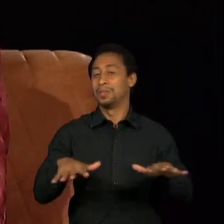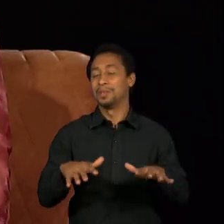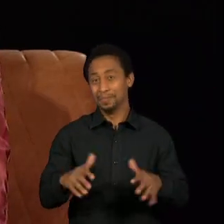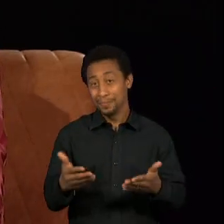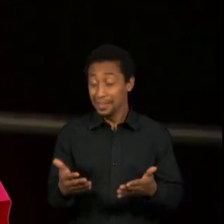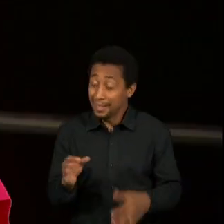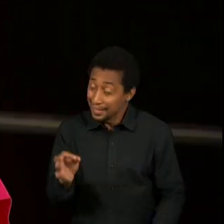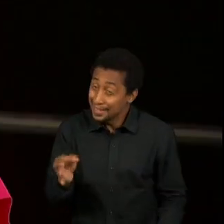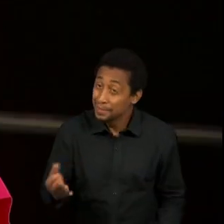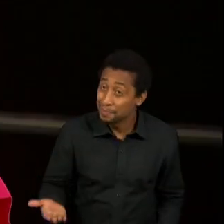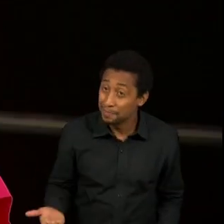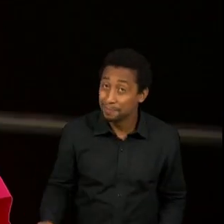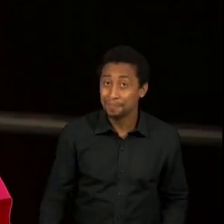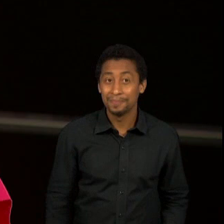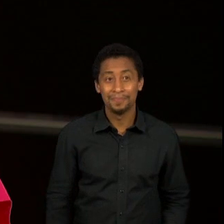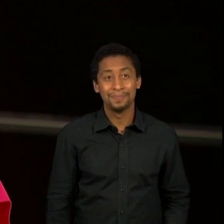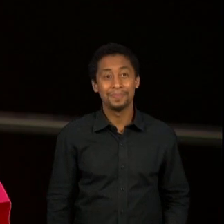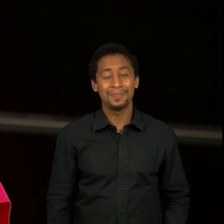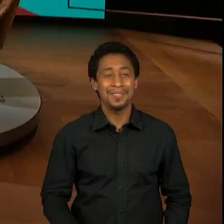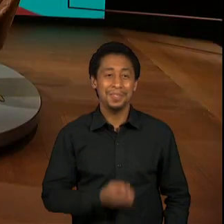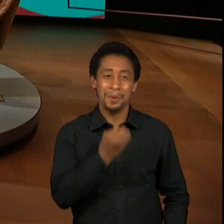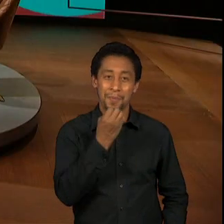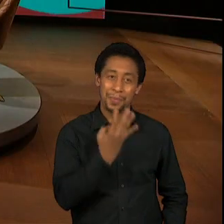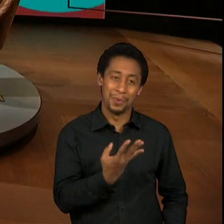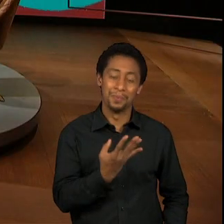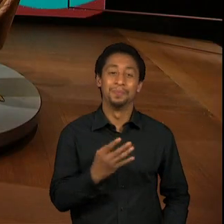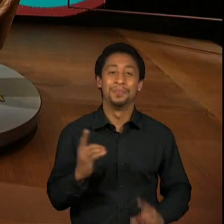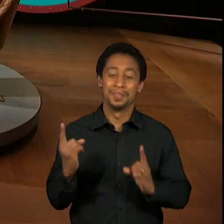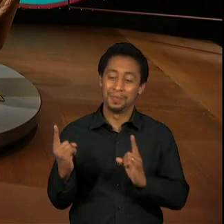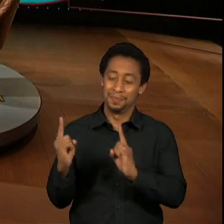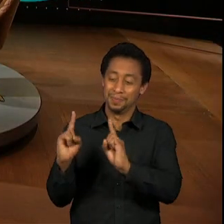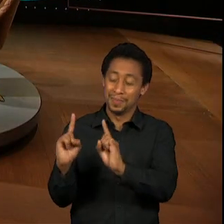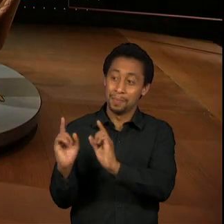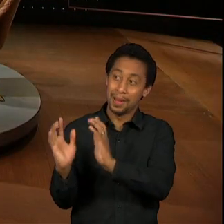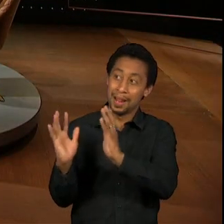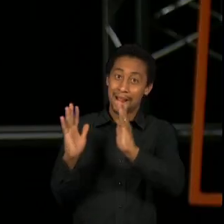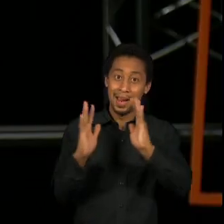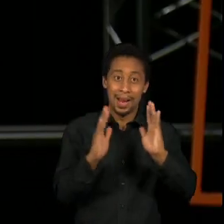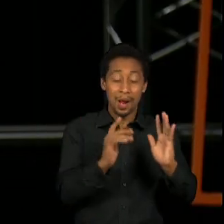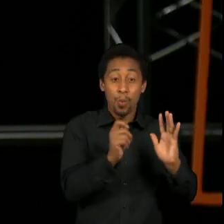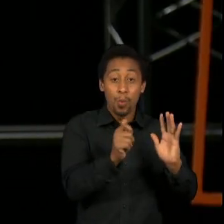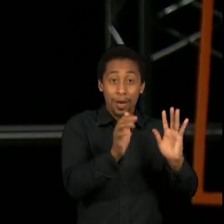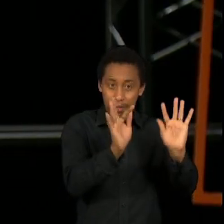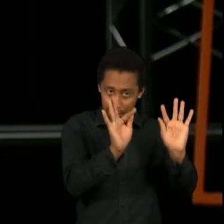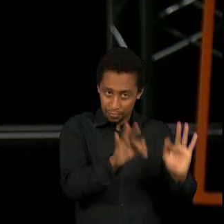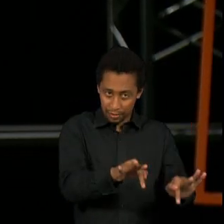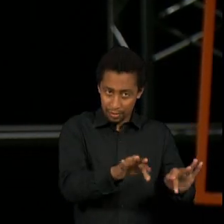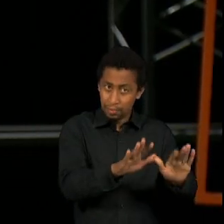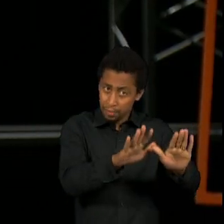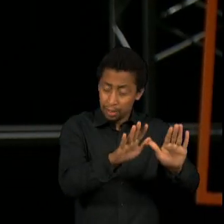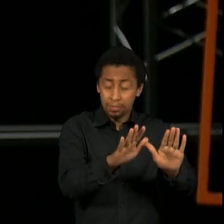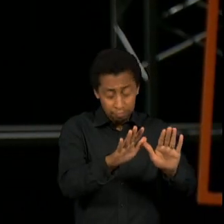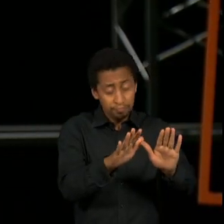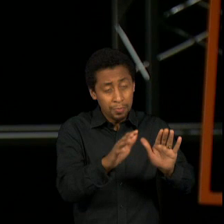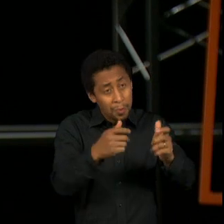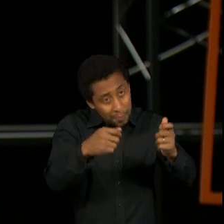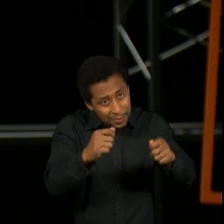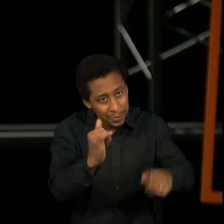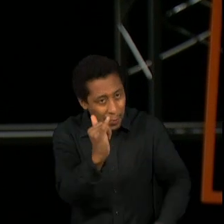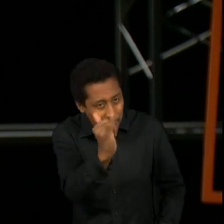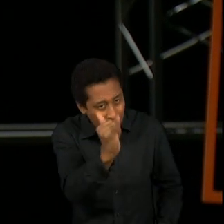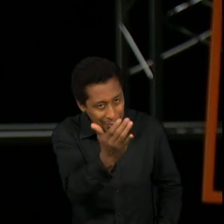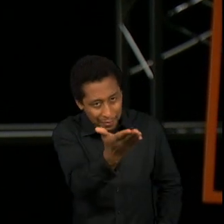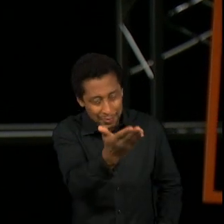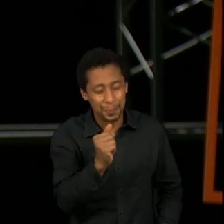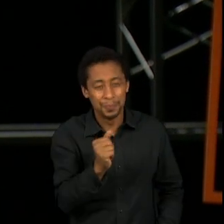isso. Muito bem, Helena, nós estamos chegando no final do programa, mas eu queria dizer para você o seguinte, o professor